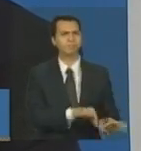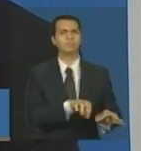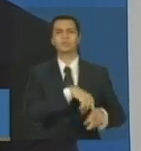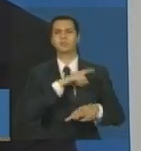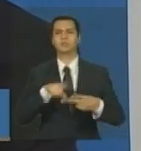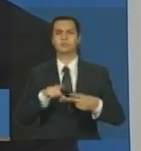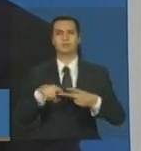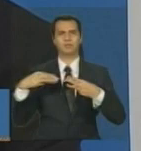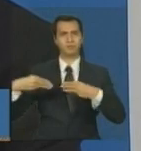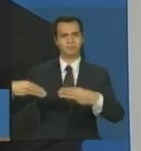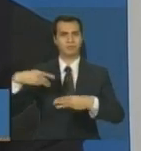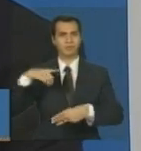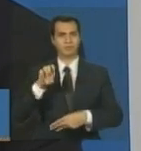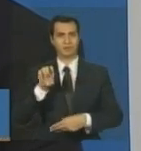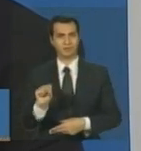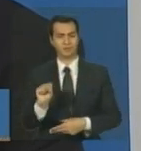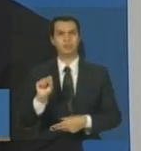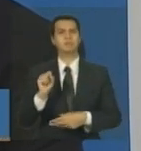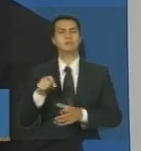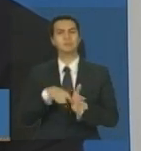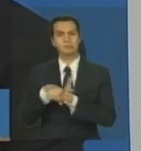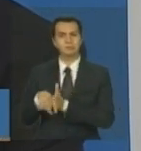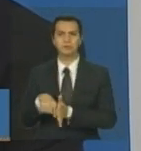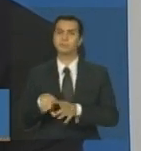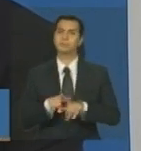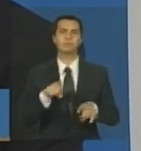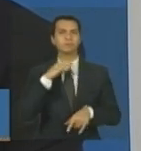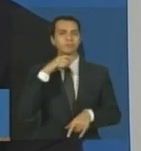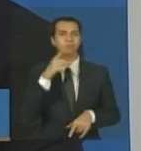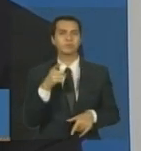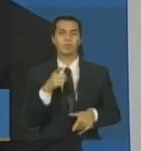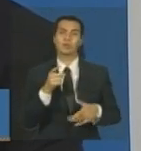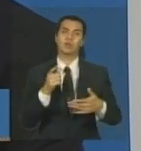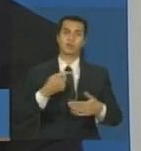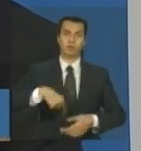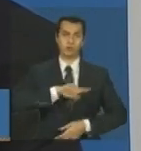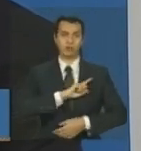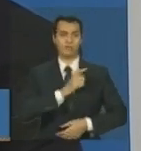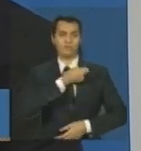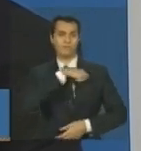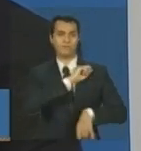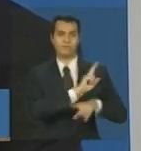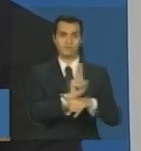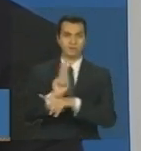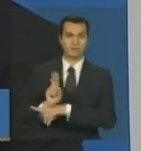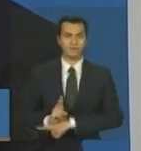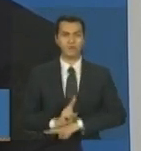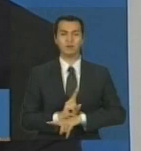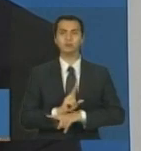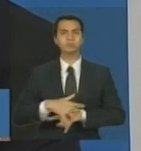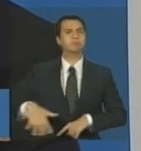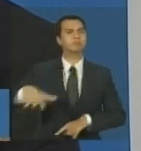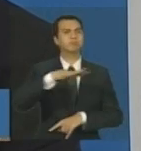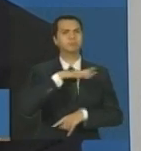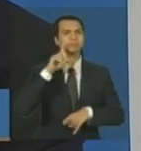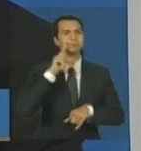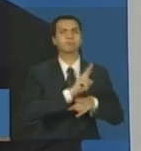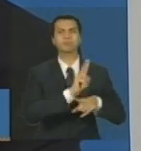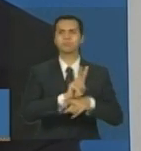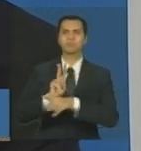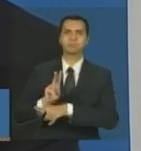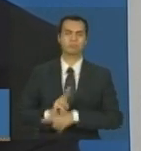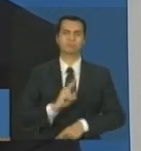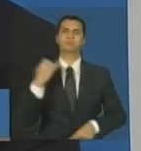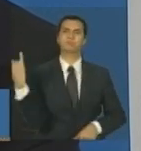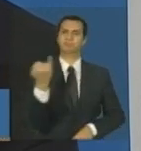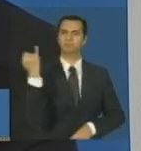fiscalização é um procedimento que cobre casos mais residuais, casos de menor número, mas ainda assim extremamente importantes para que o